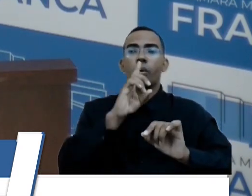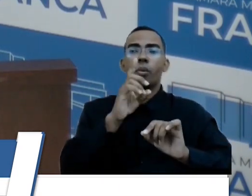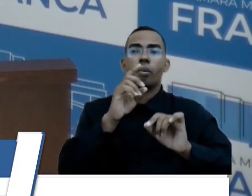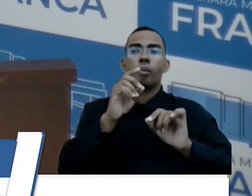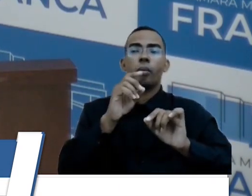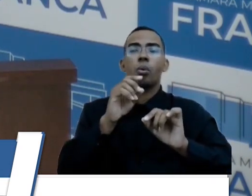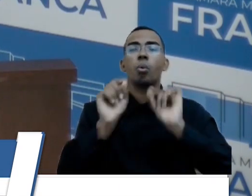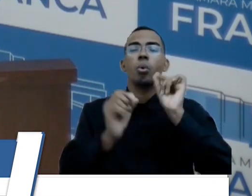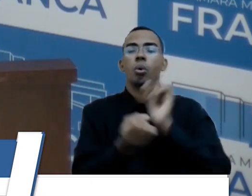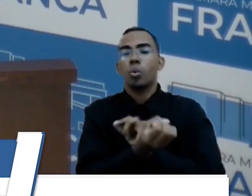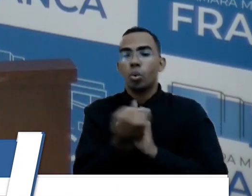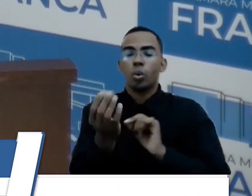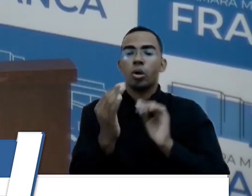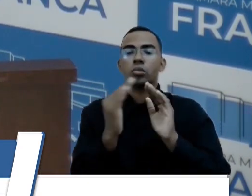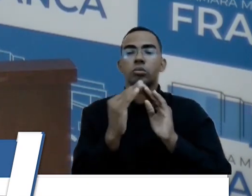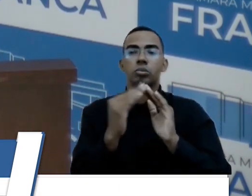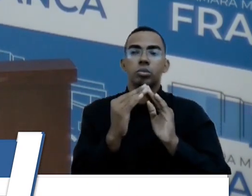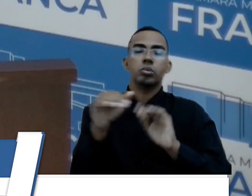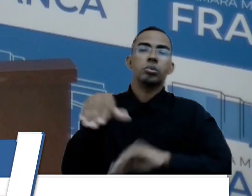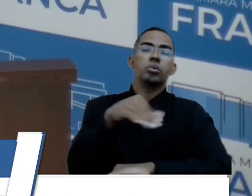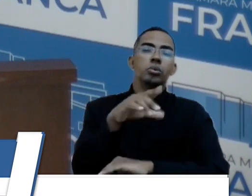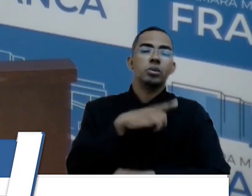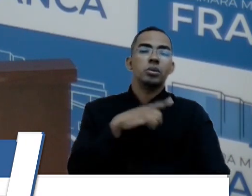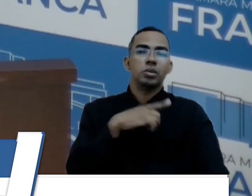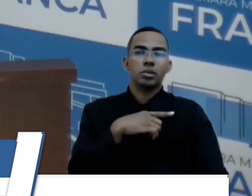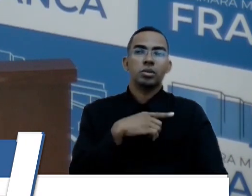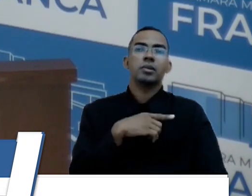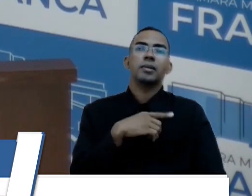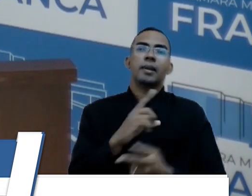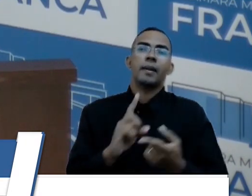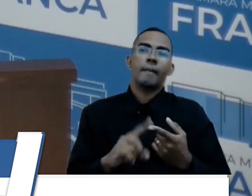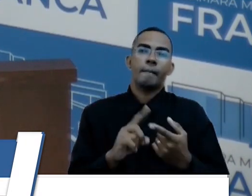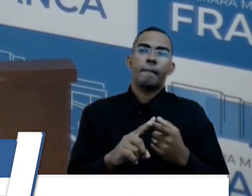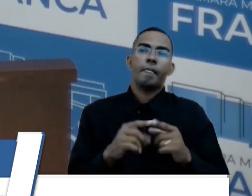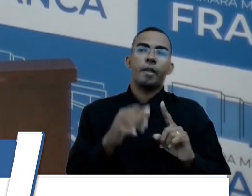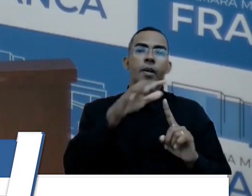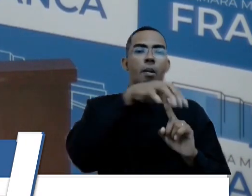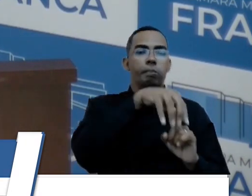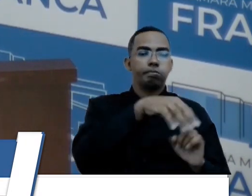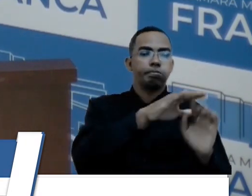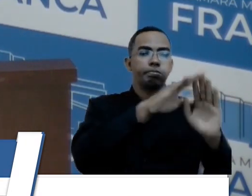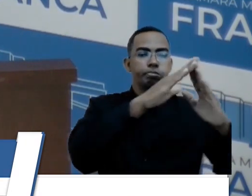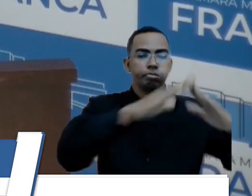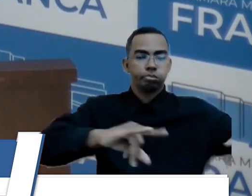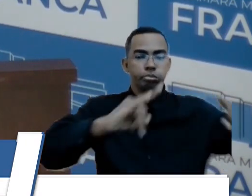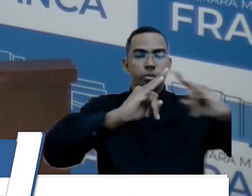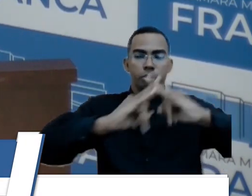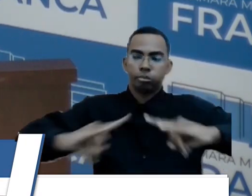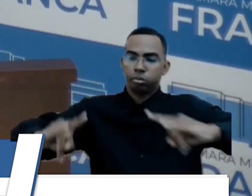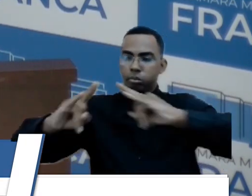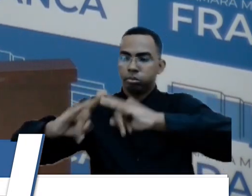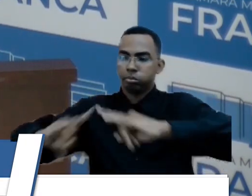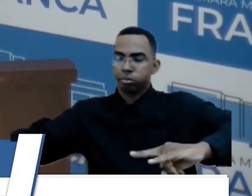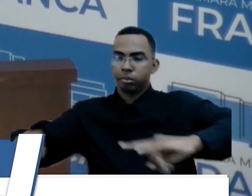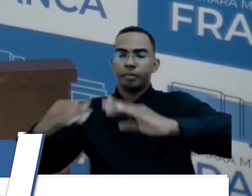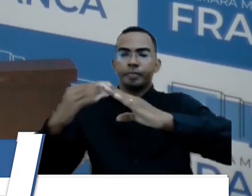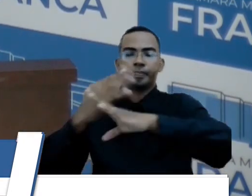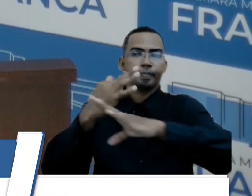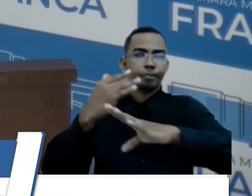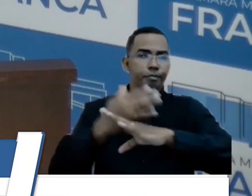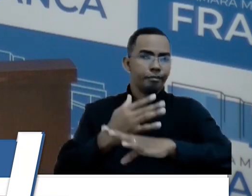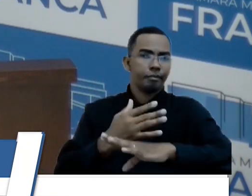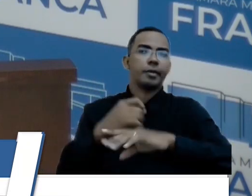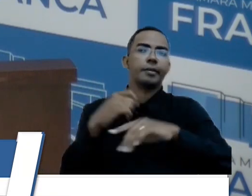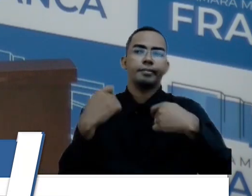moradores de ruas que temos na nossa cidade e as barracas que estão aí esparramadas, espalhadas pela cidade. Então,